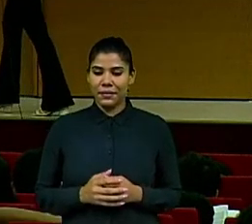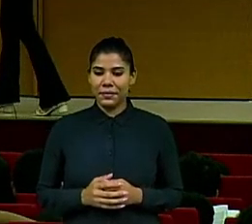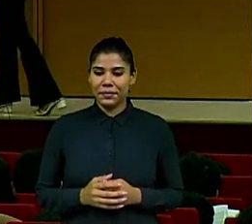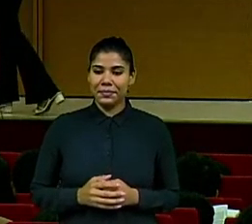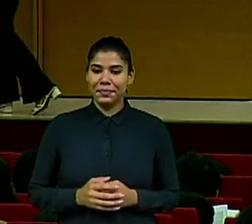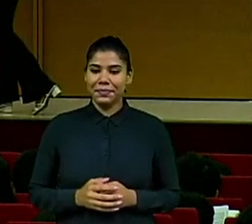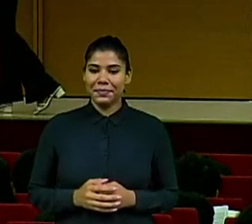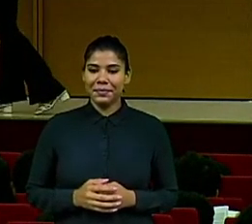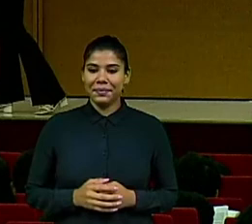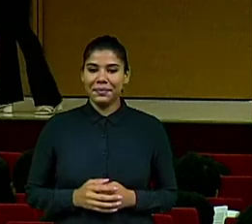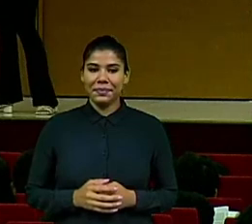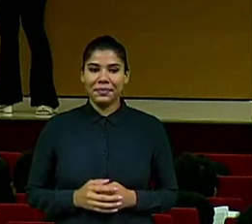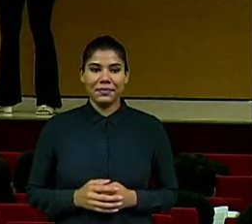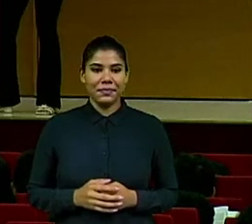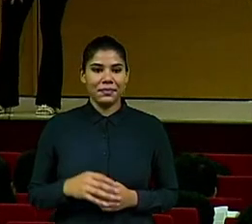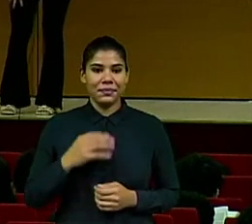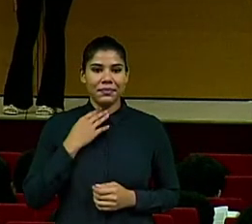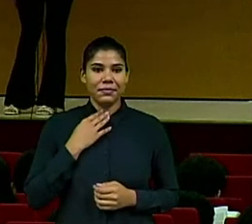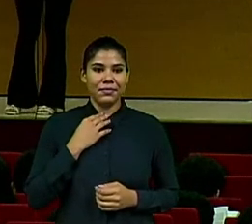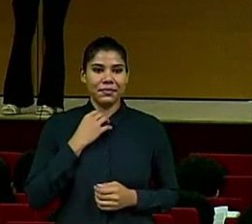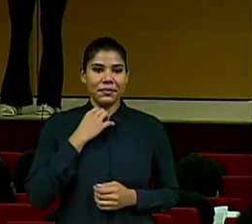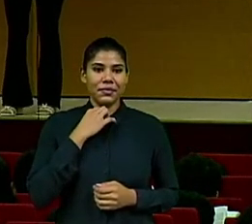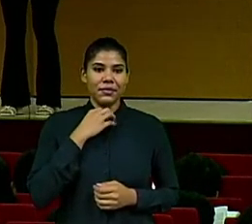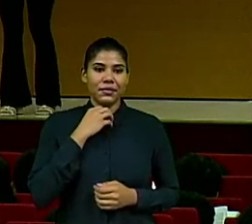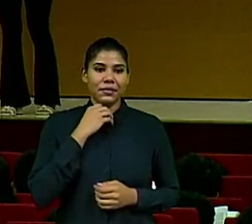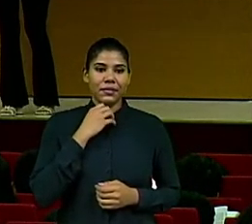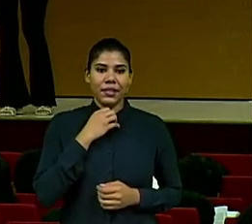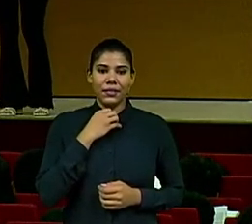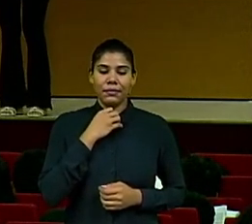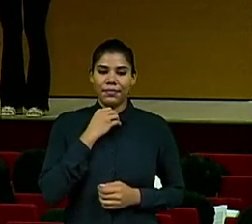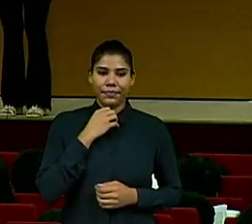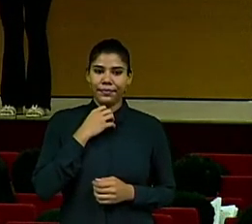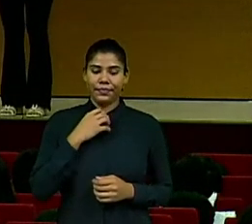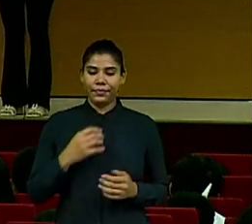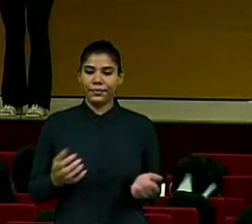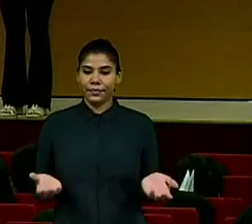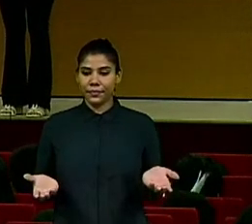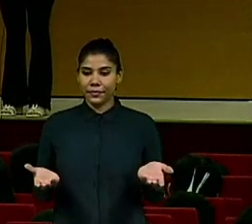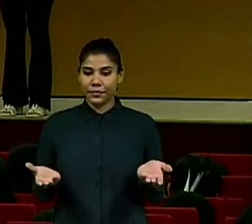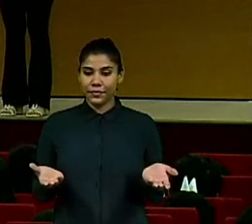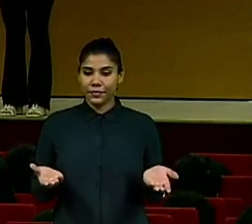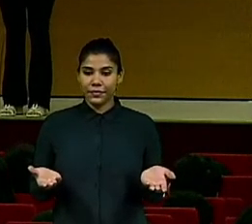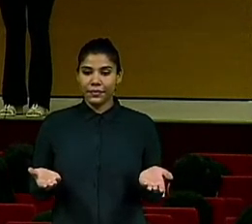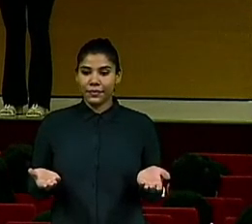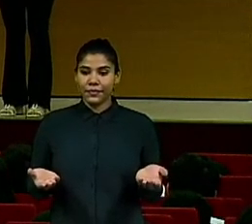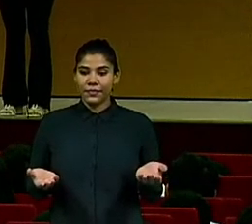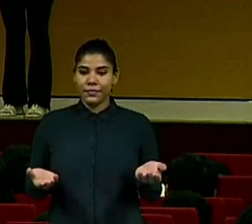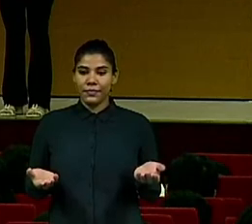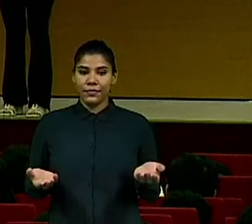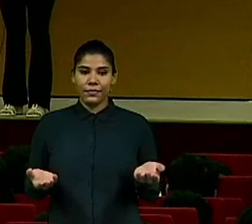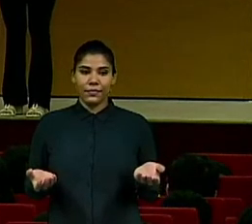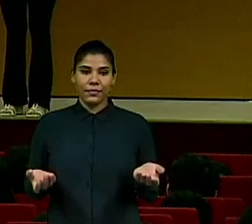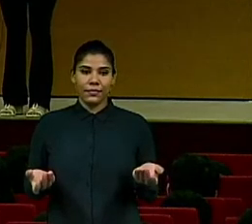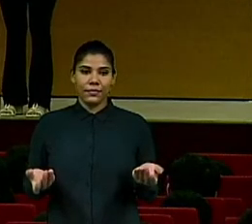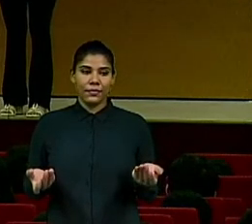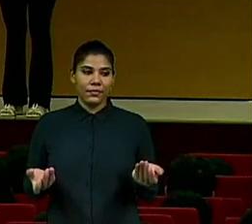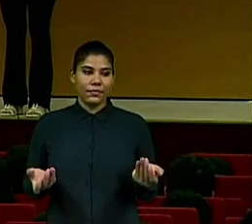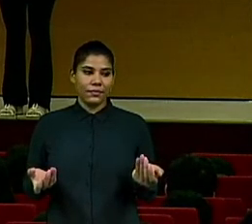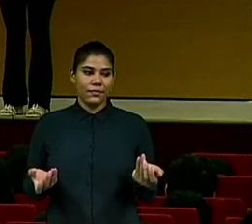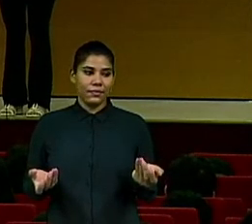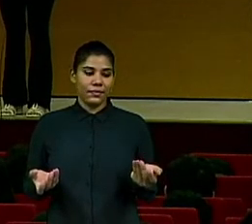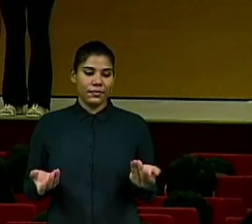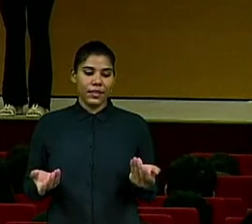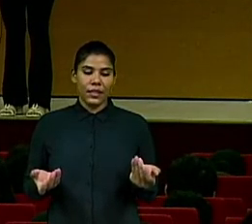e aí a gente vai estar fazendo Henrique Cardoso tá eleito primeiro presidente eleito da história do Brasil tá